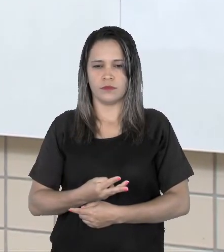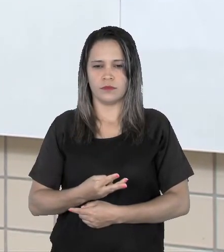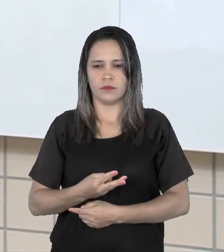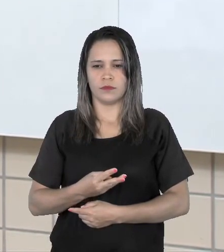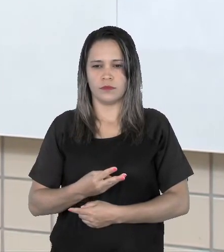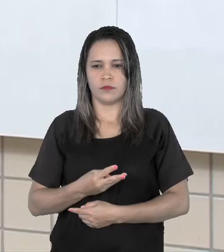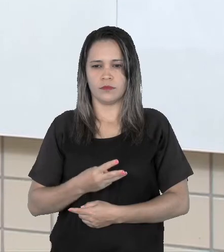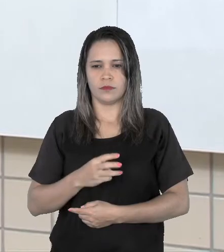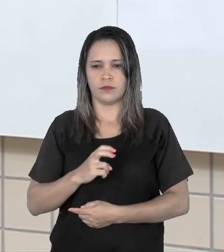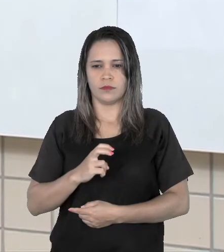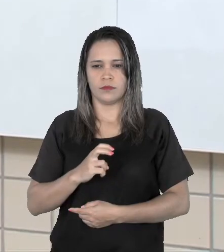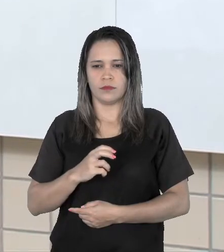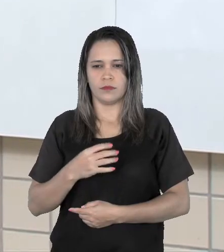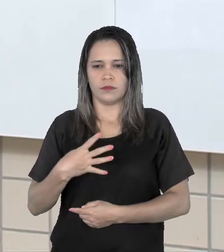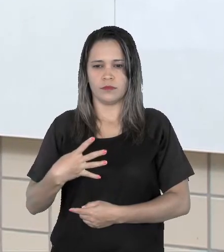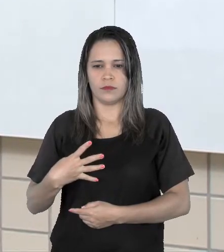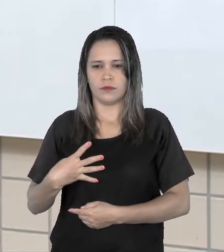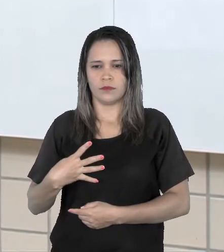53,